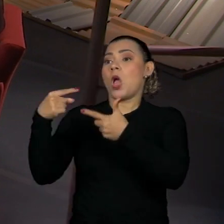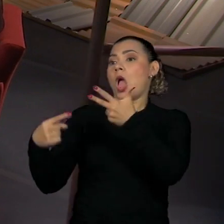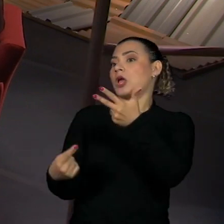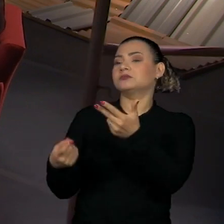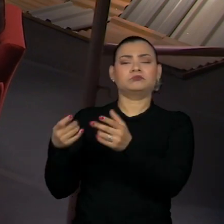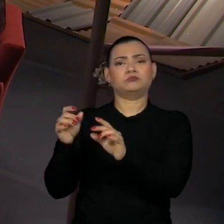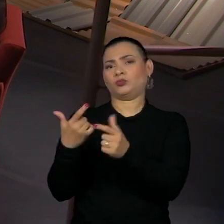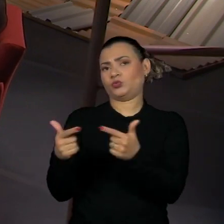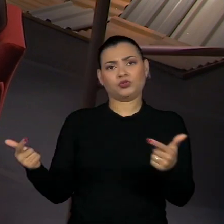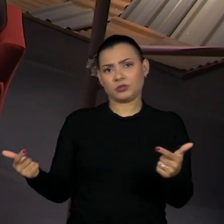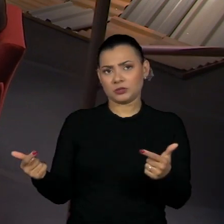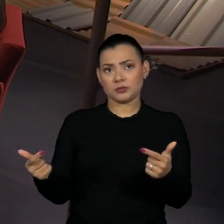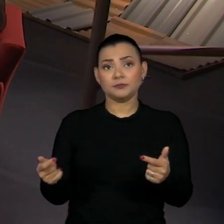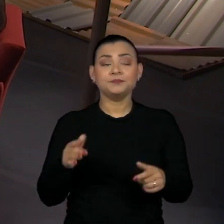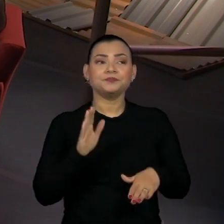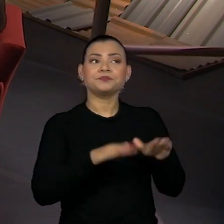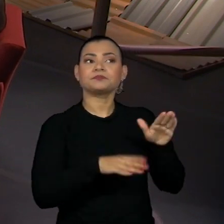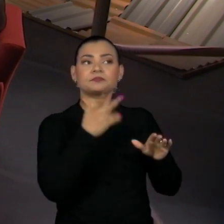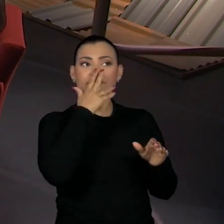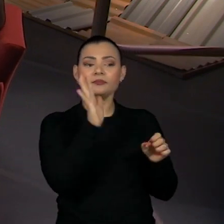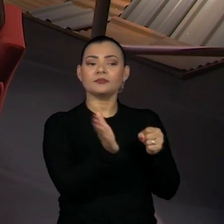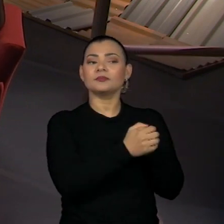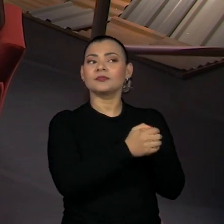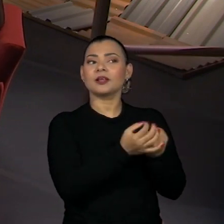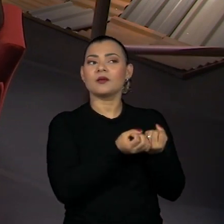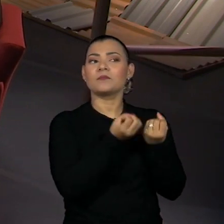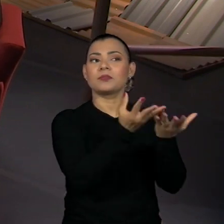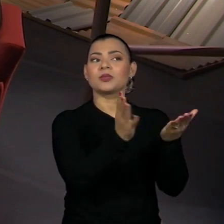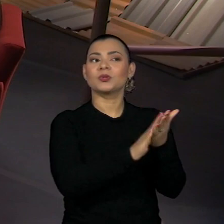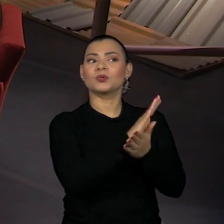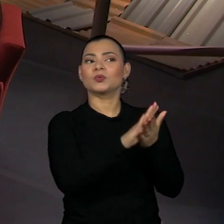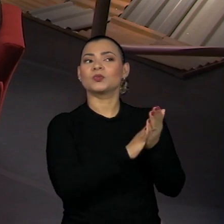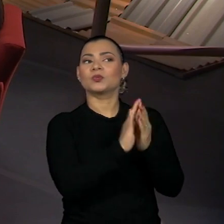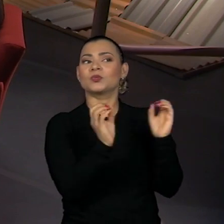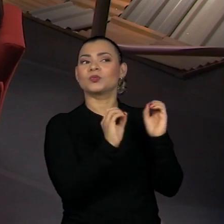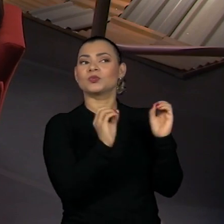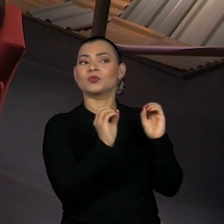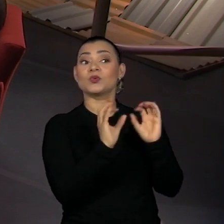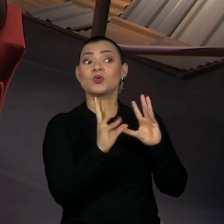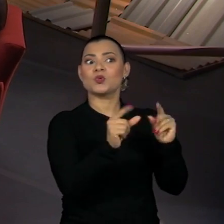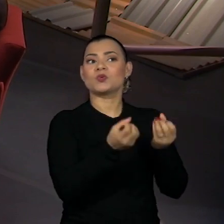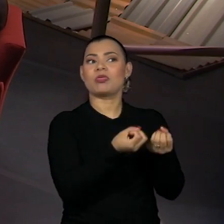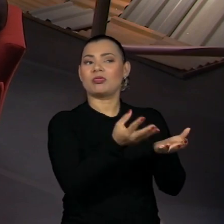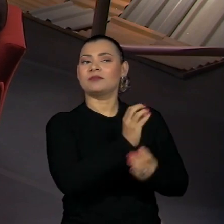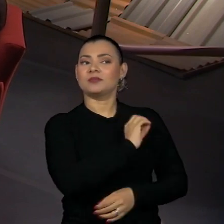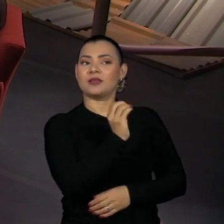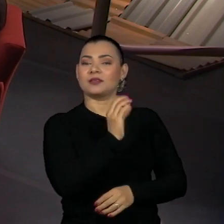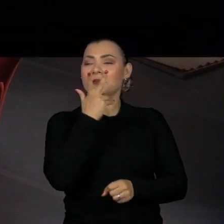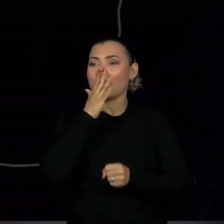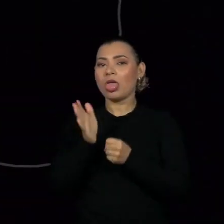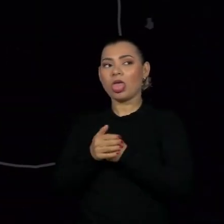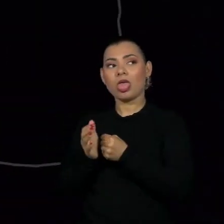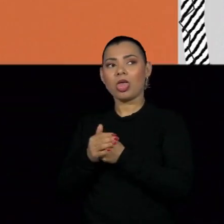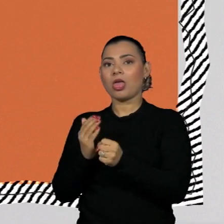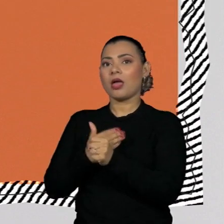dava. E que às vezes não contava tudo para você. Escondia nas entrelinhas, né? Que fala assim. Meu